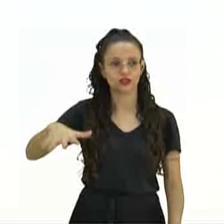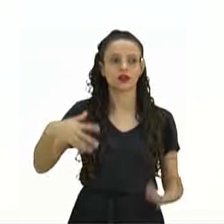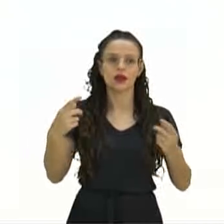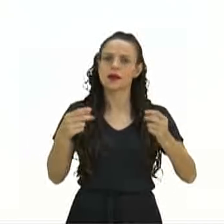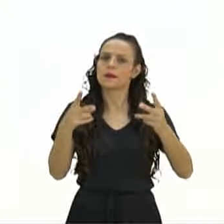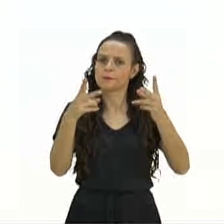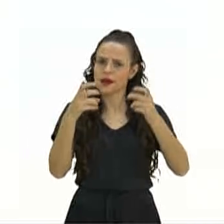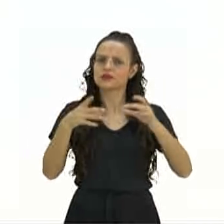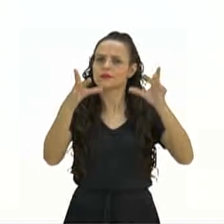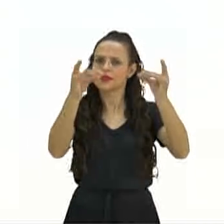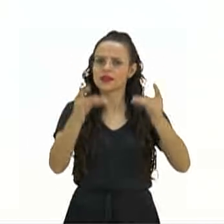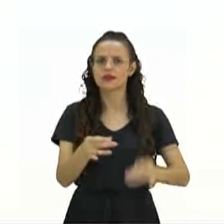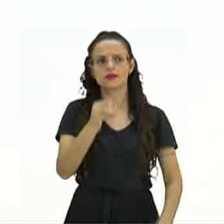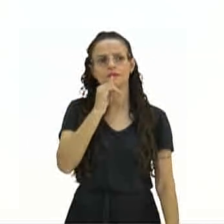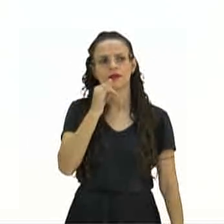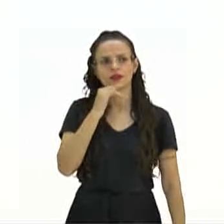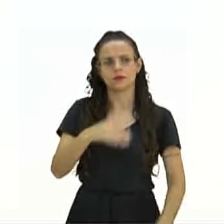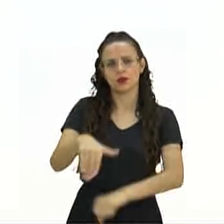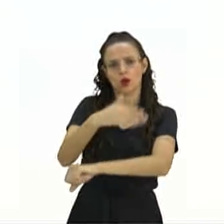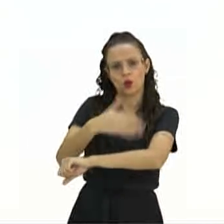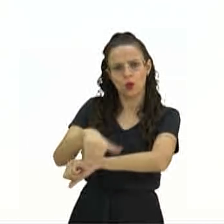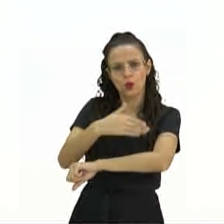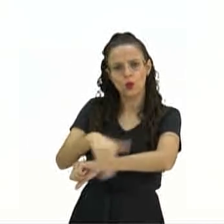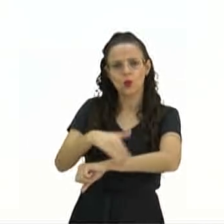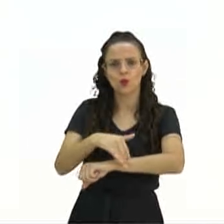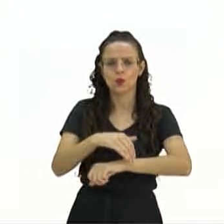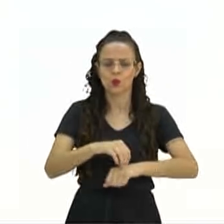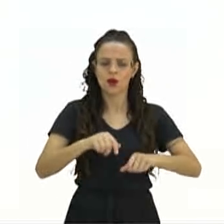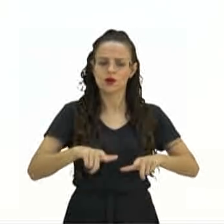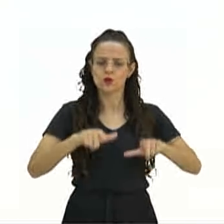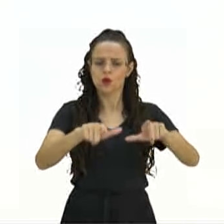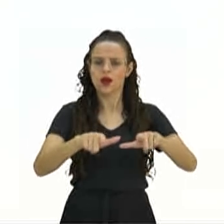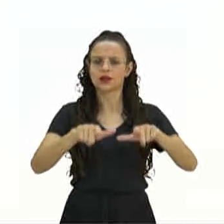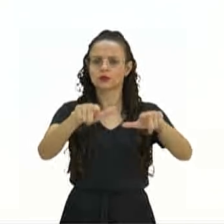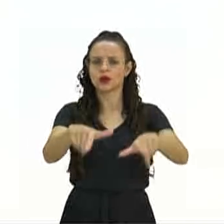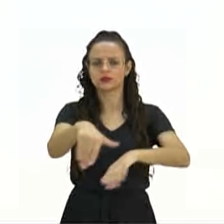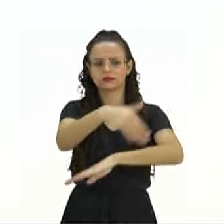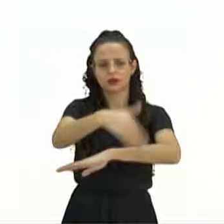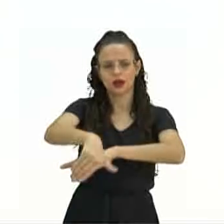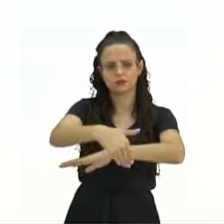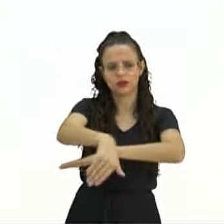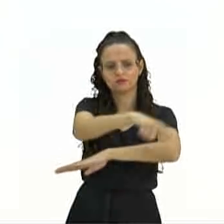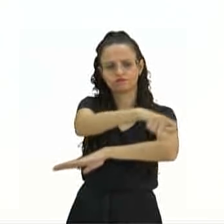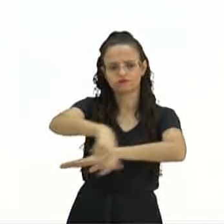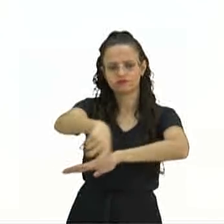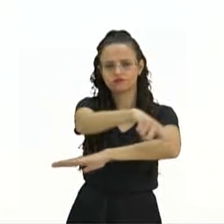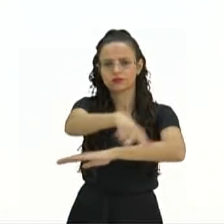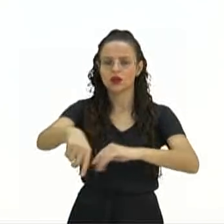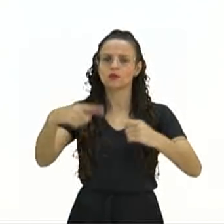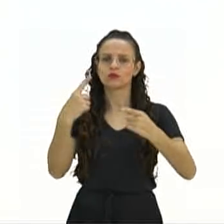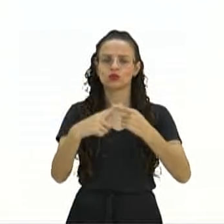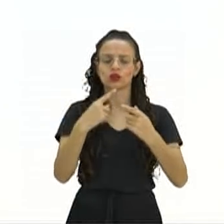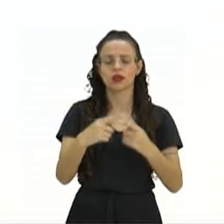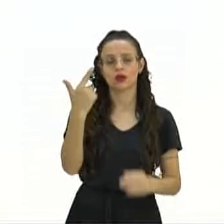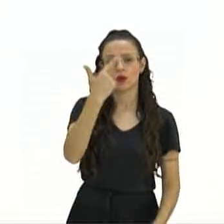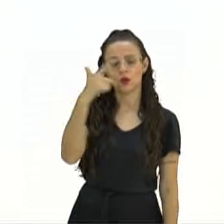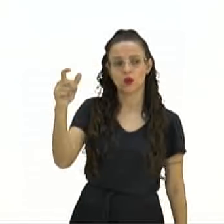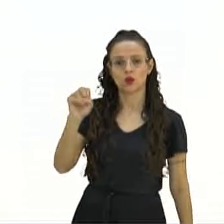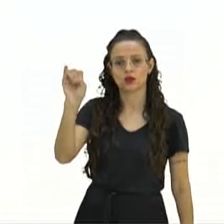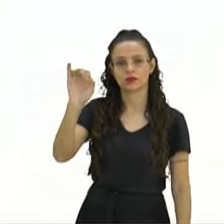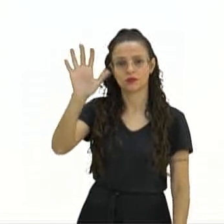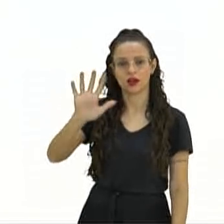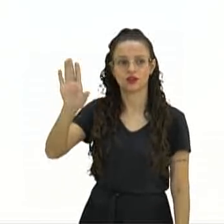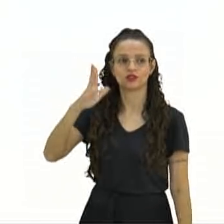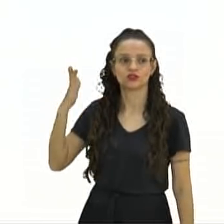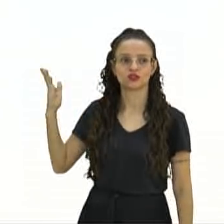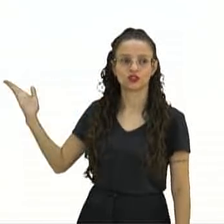observar aqui detalhes, por exemplo, das ruas, das quadras, enfim. Por quê? Numa outra imagem, uma escala